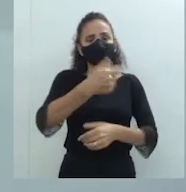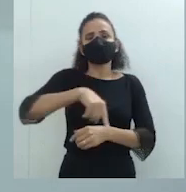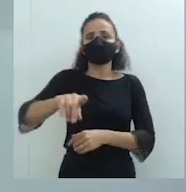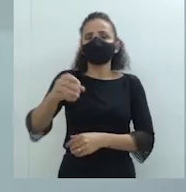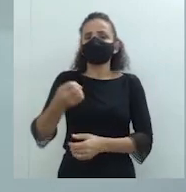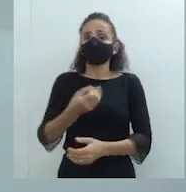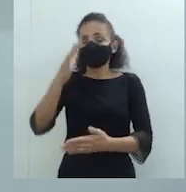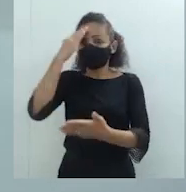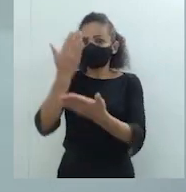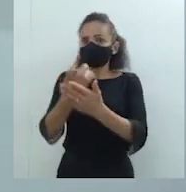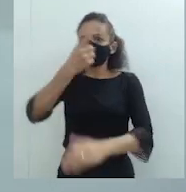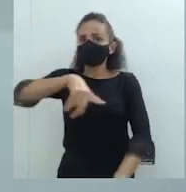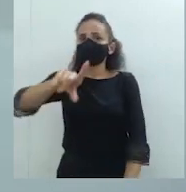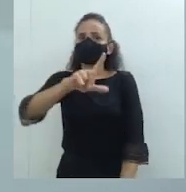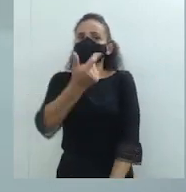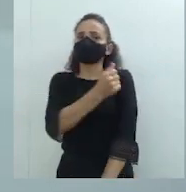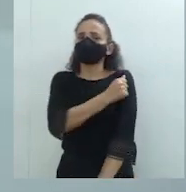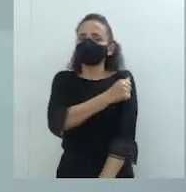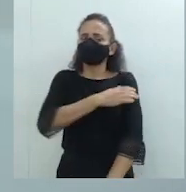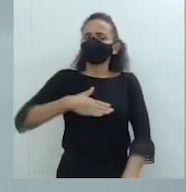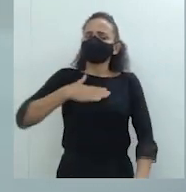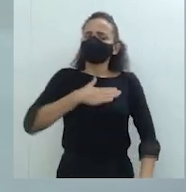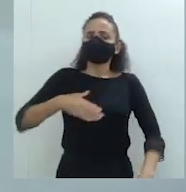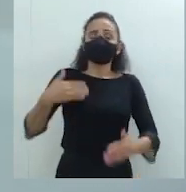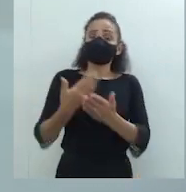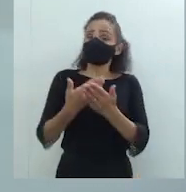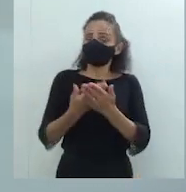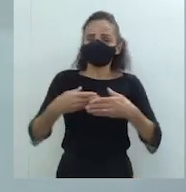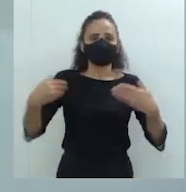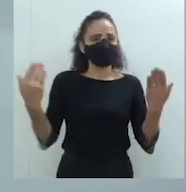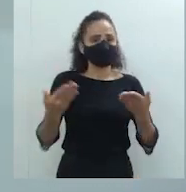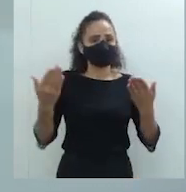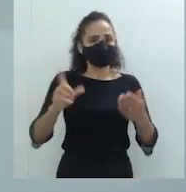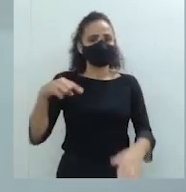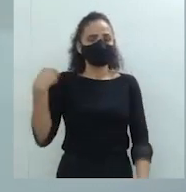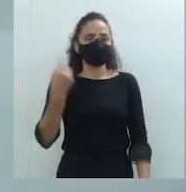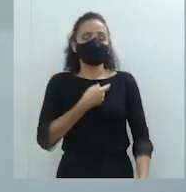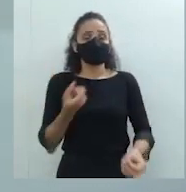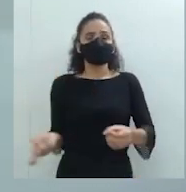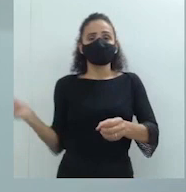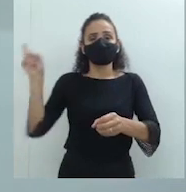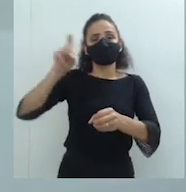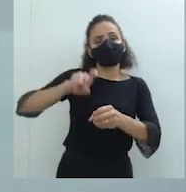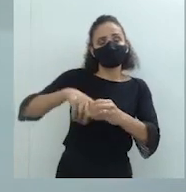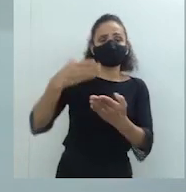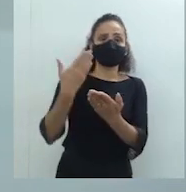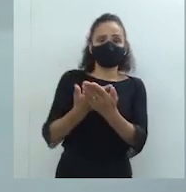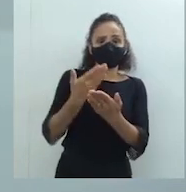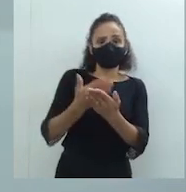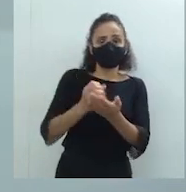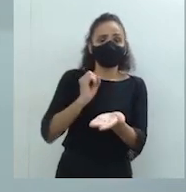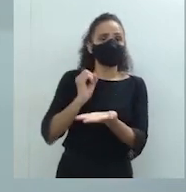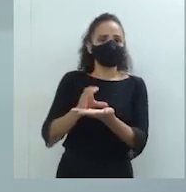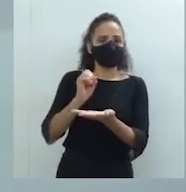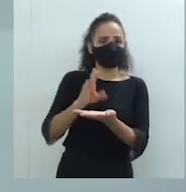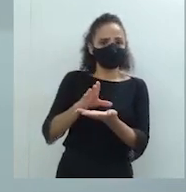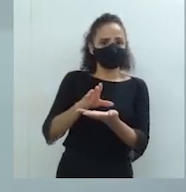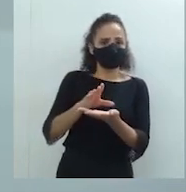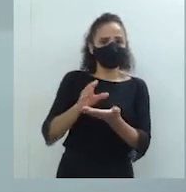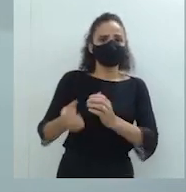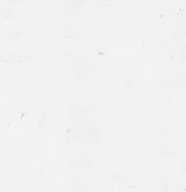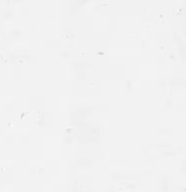eu espero que vocês tenham gostado dessa aula de hoje e a gente volta na próxima aula do Educa PE.